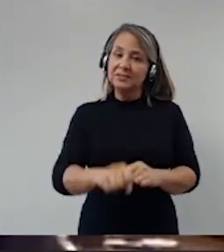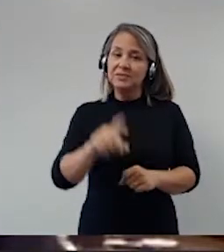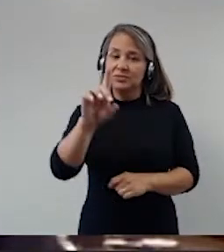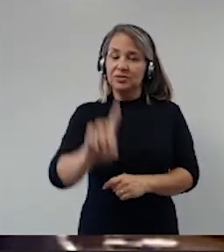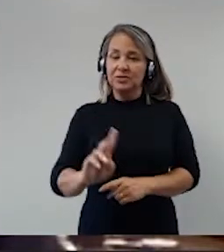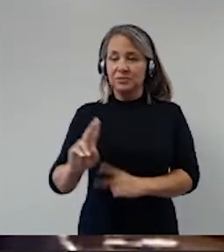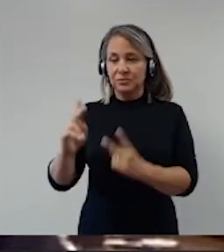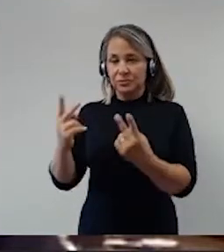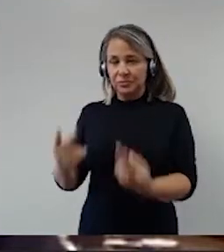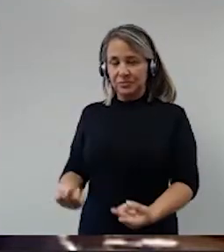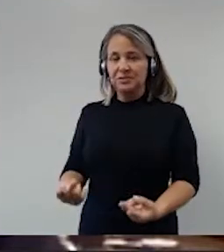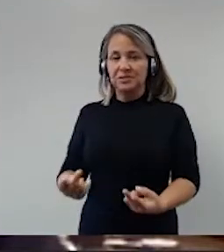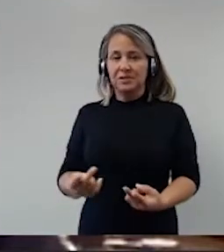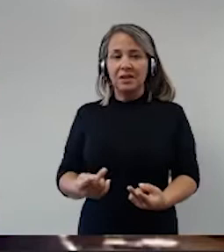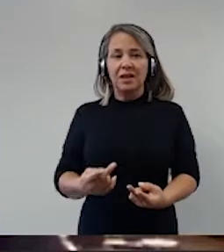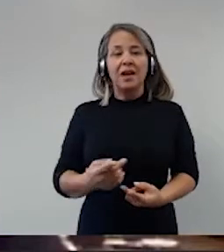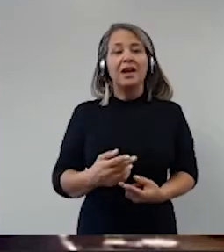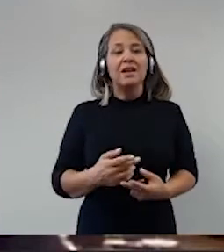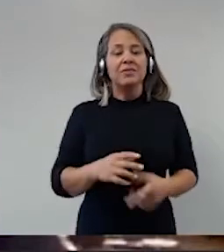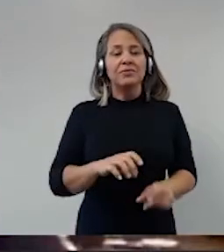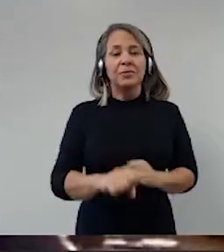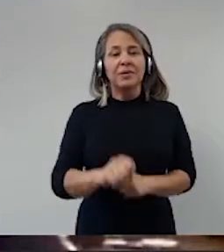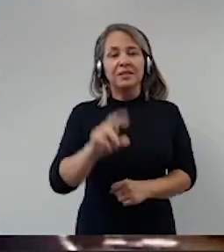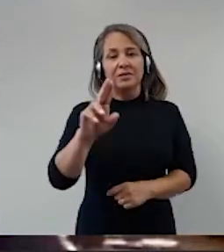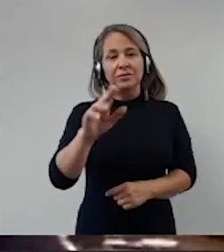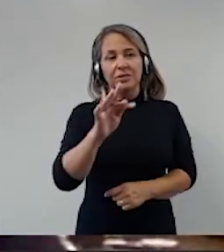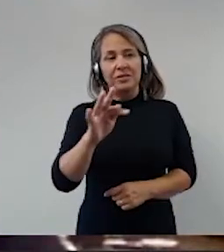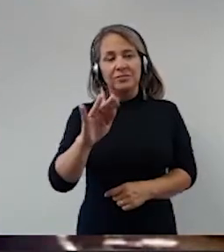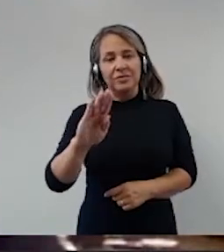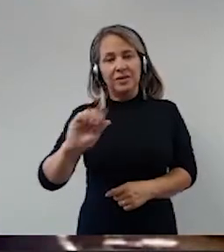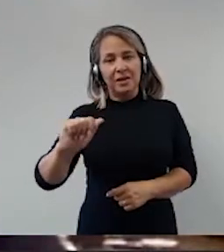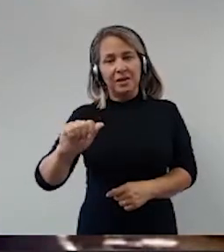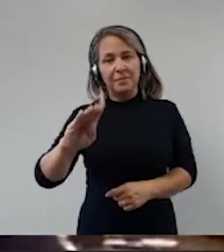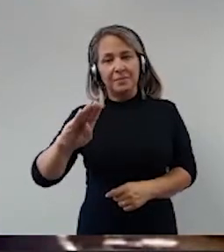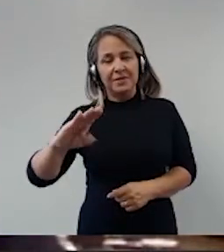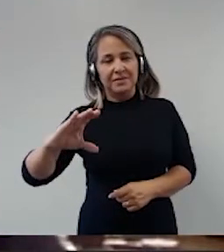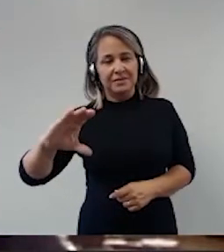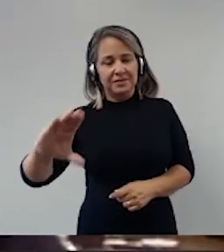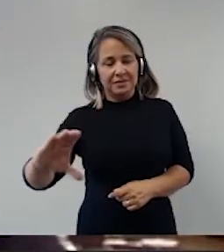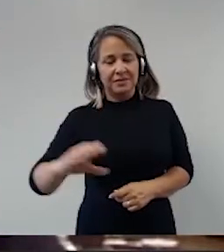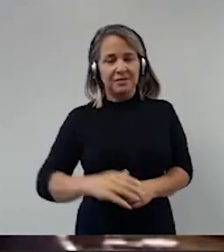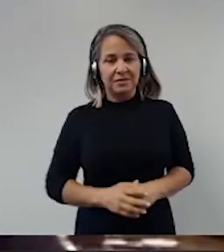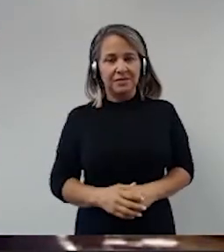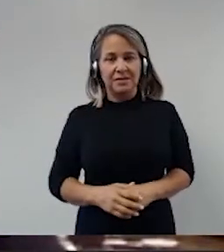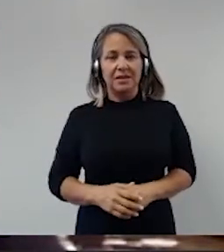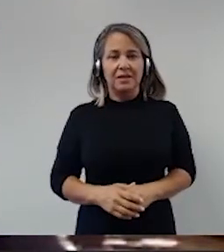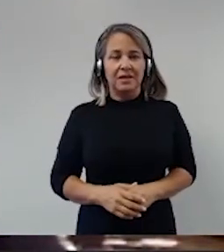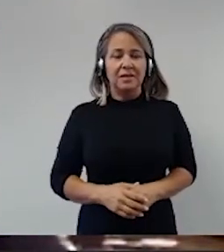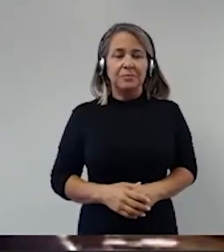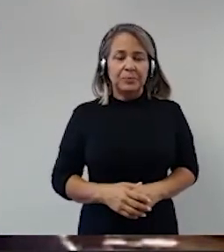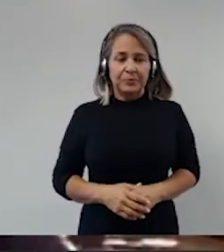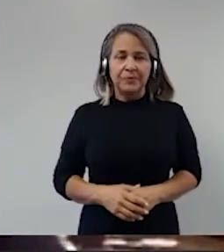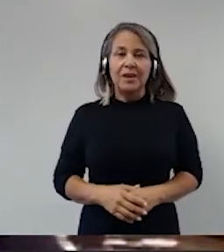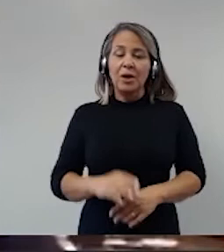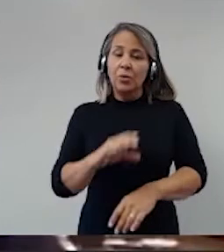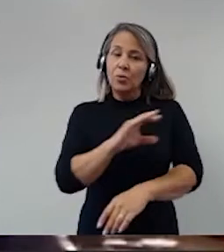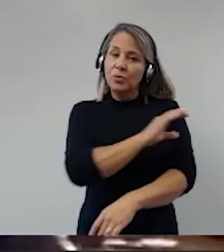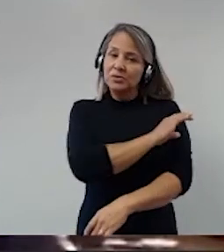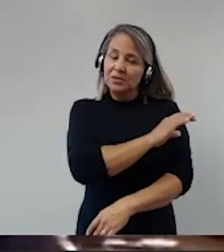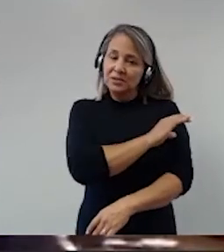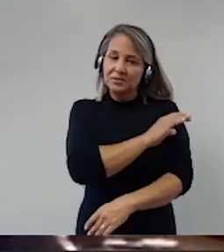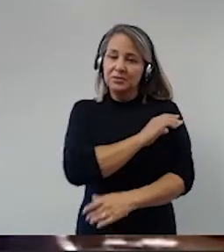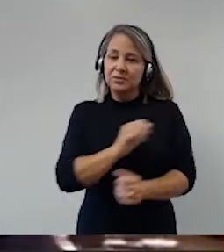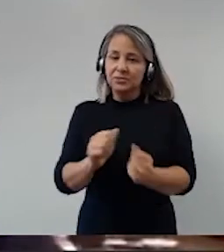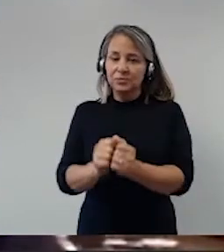pela UFABC. Atualmente, assessora jurídica legislativa na CLDF, coordenadora adjunta